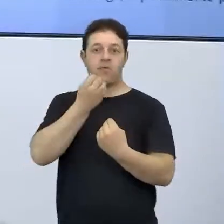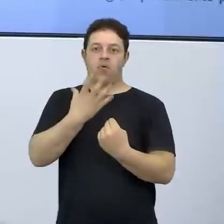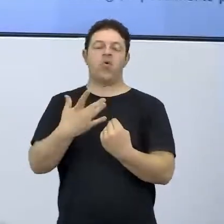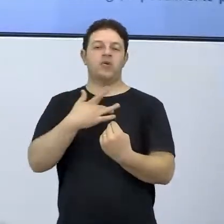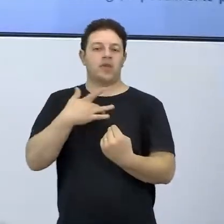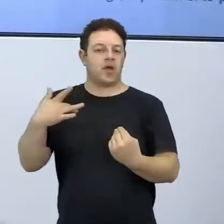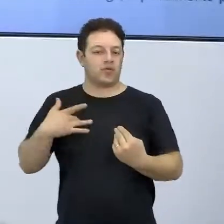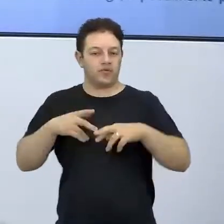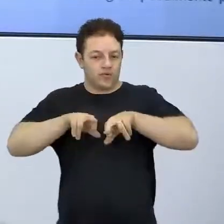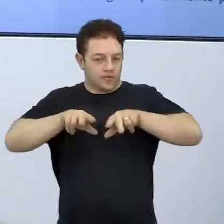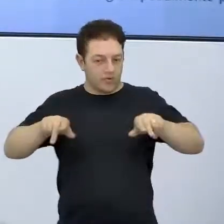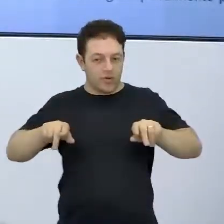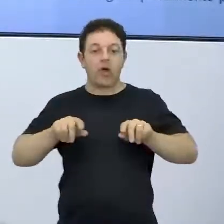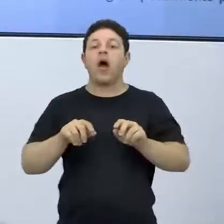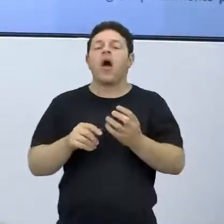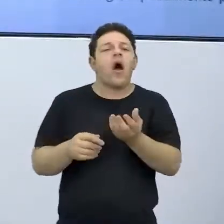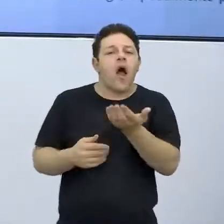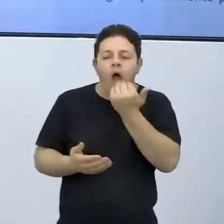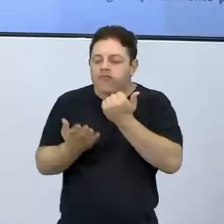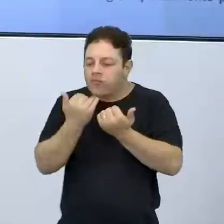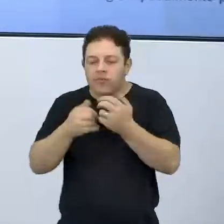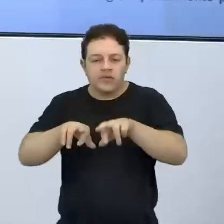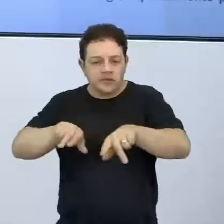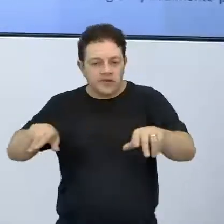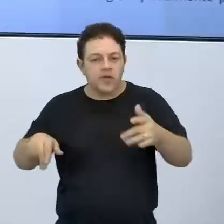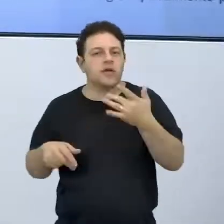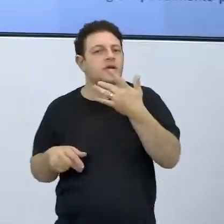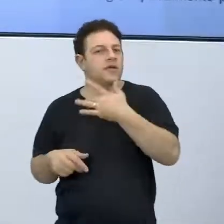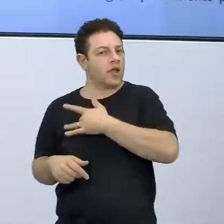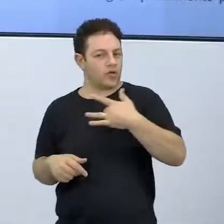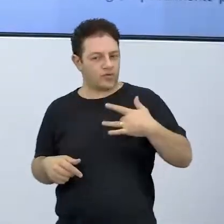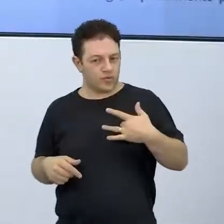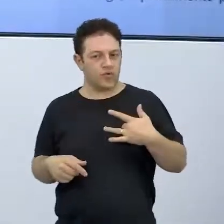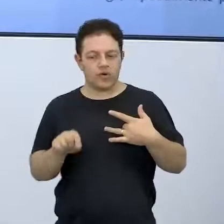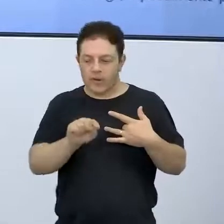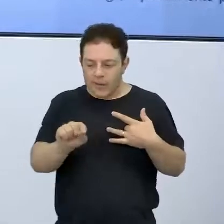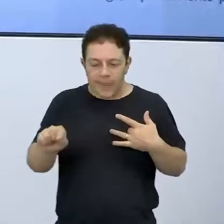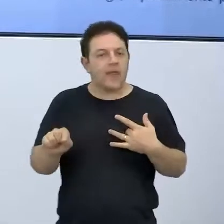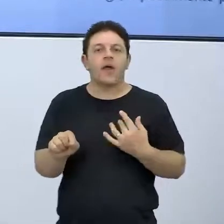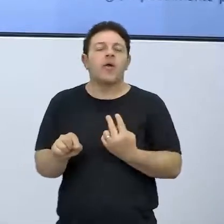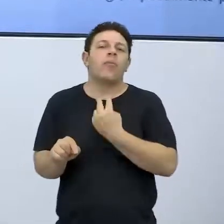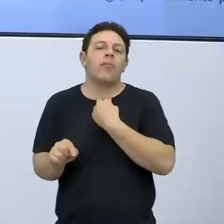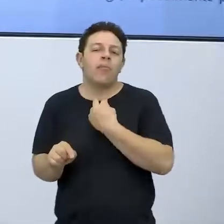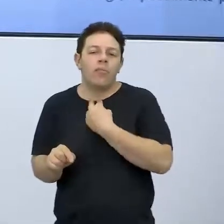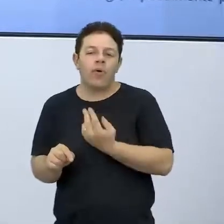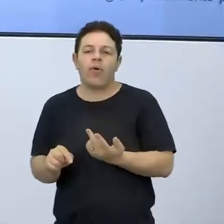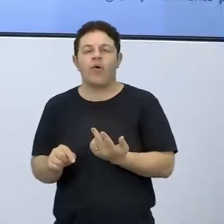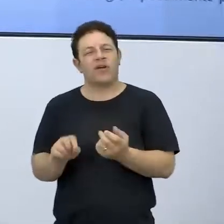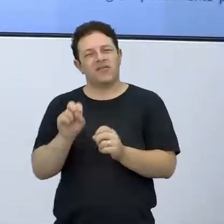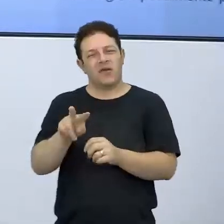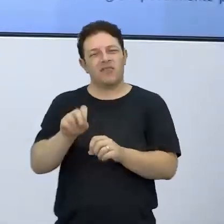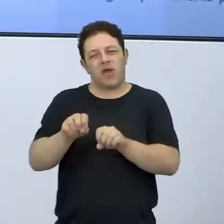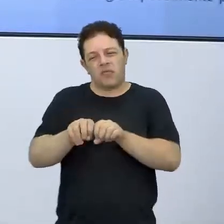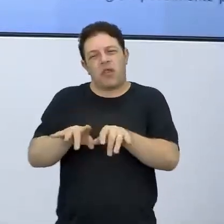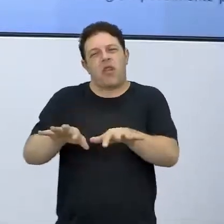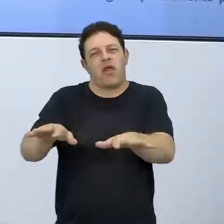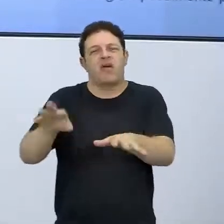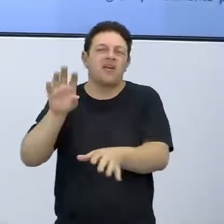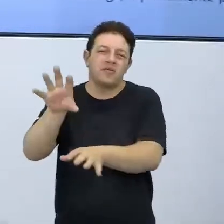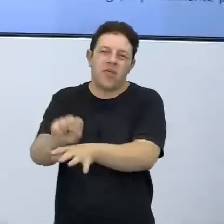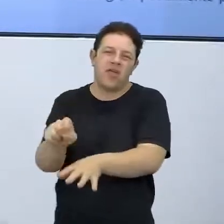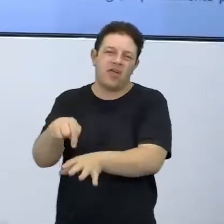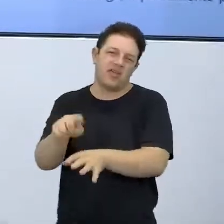saudáveis. E entre os alimentos saudáveis, né, a gente não pode aí consumir alimentos contaminados com